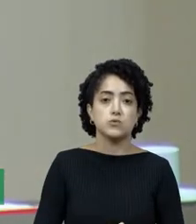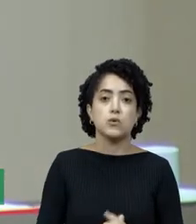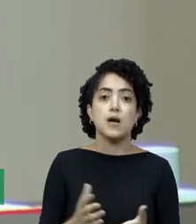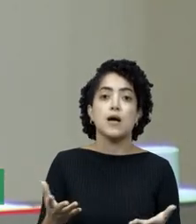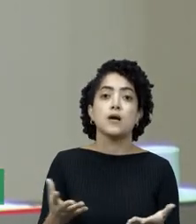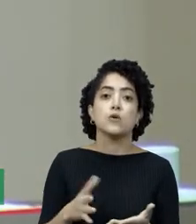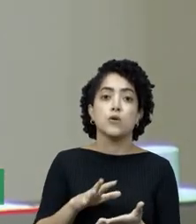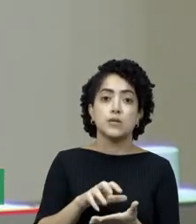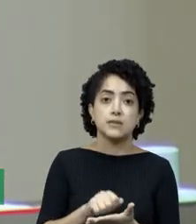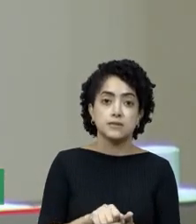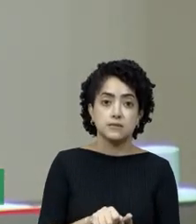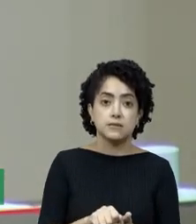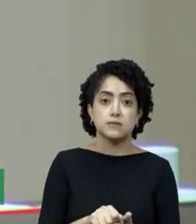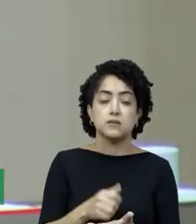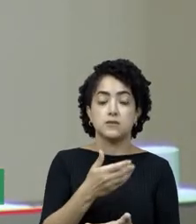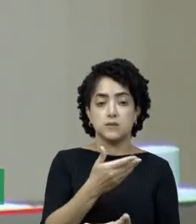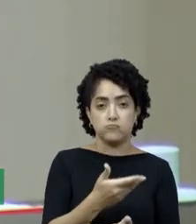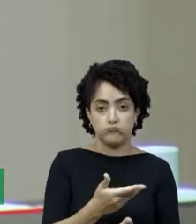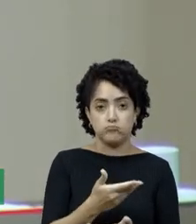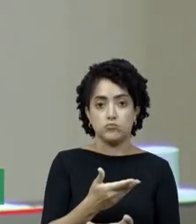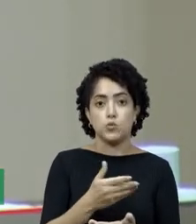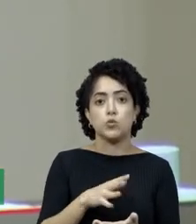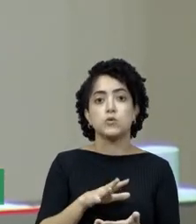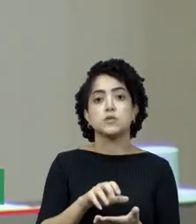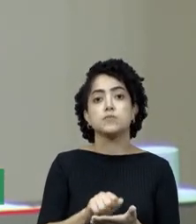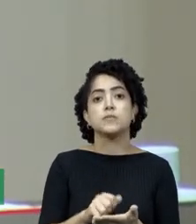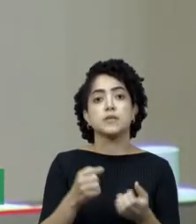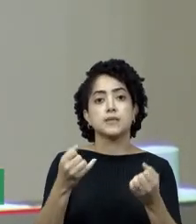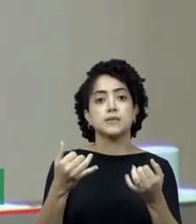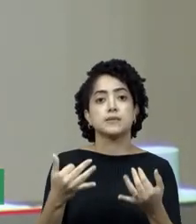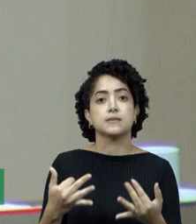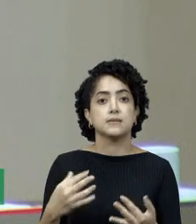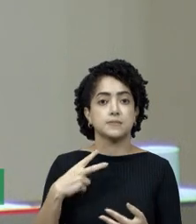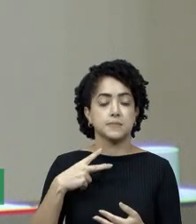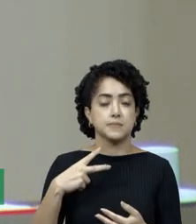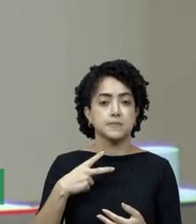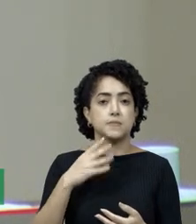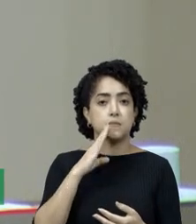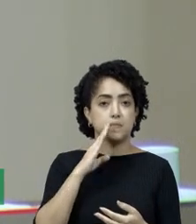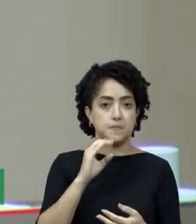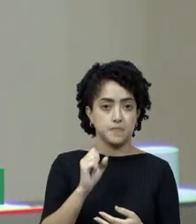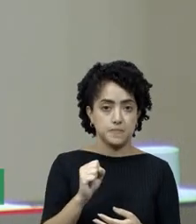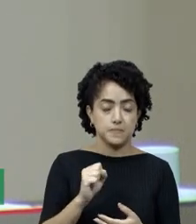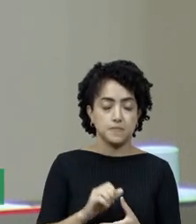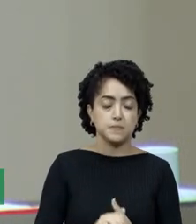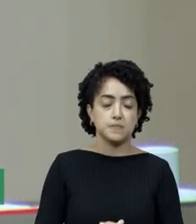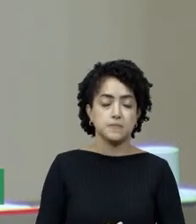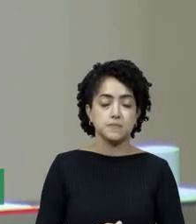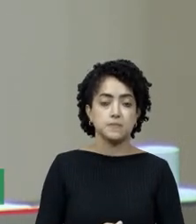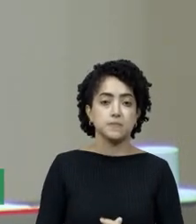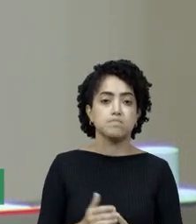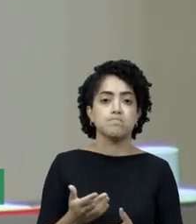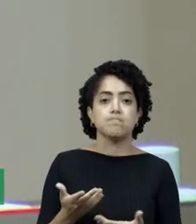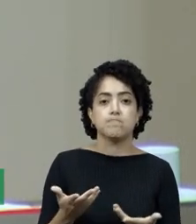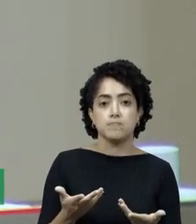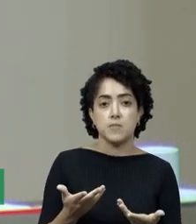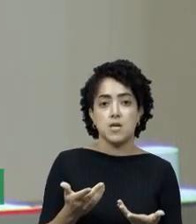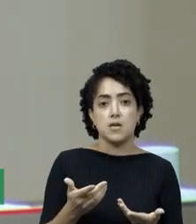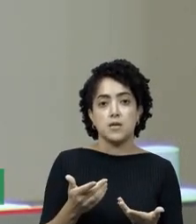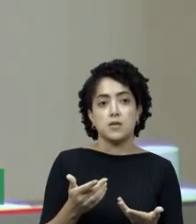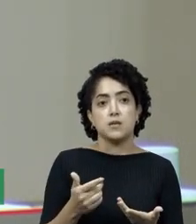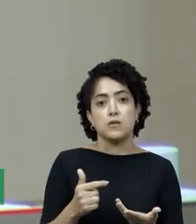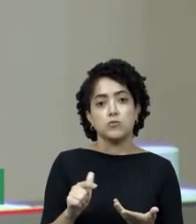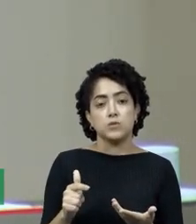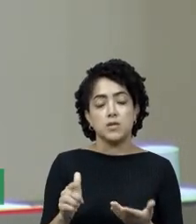Inscrito para falar ainda em explicações pessoais, deputado Bruno Souza, que não se encontra no plenário, já fez uso